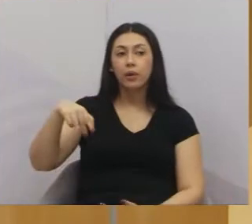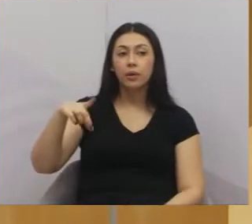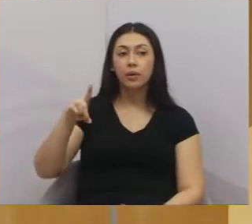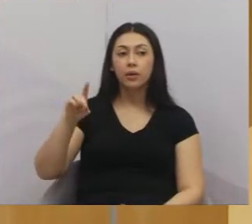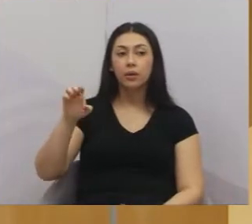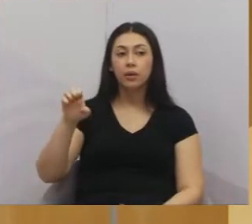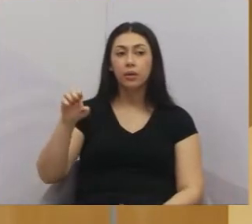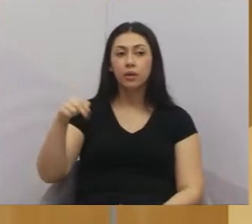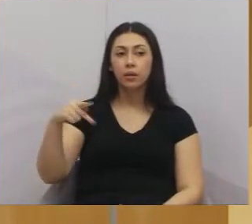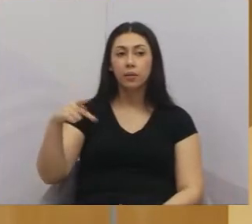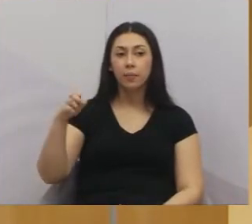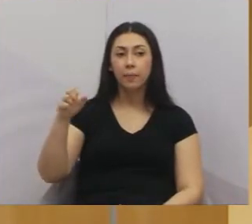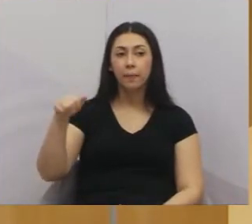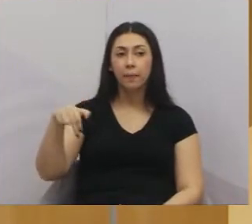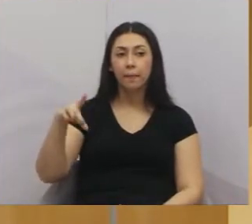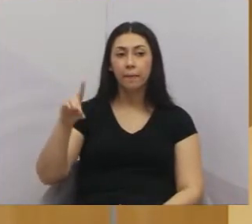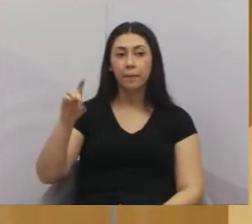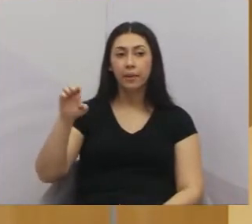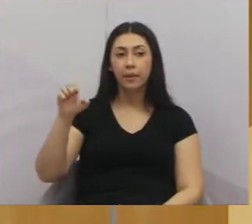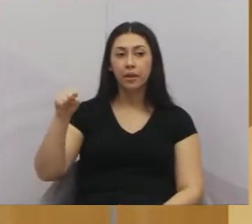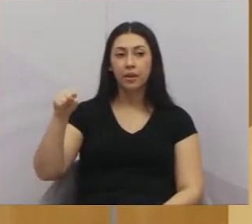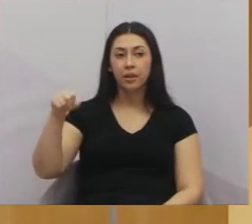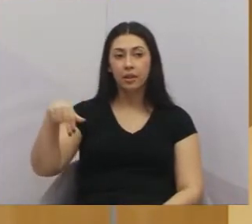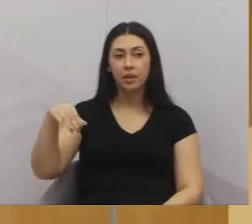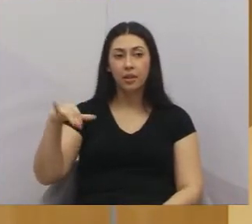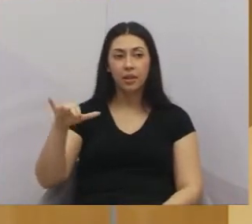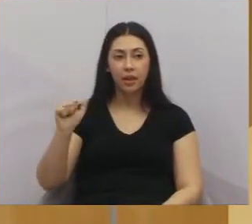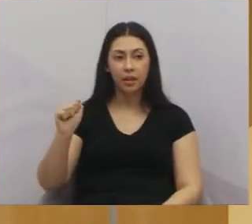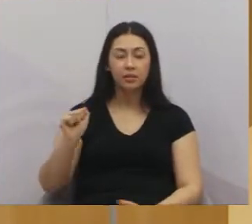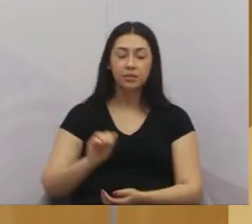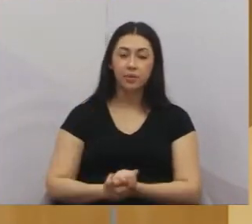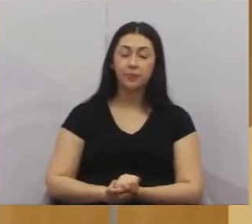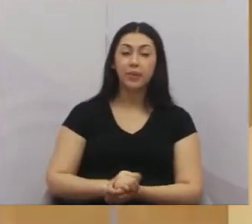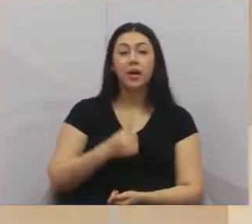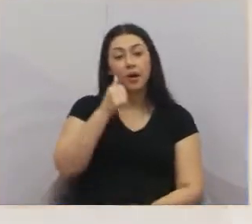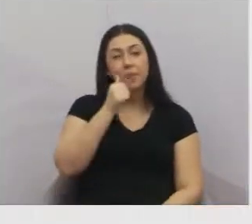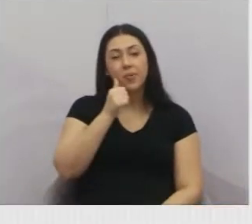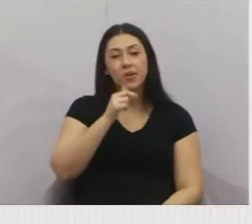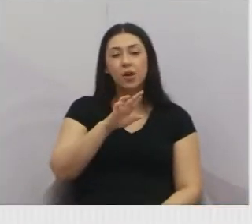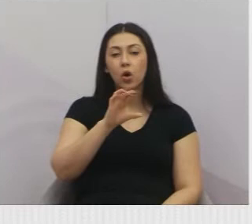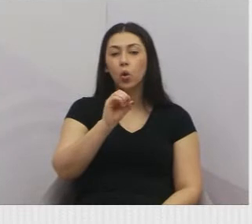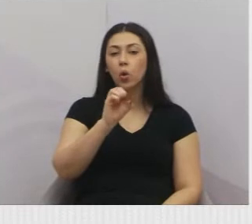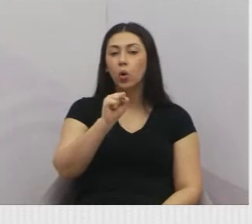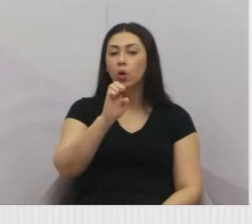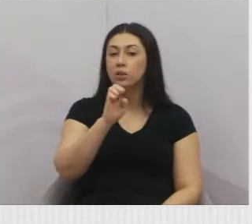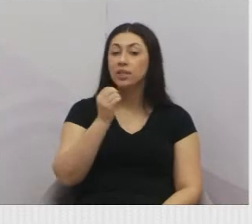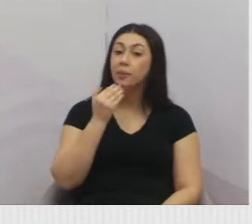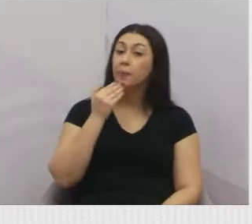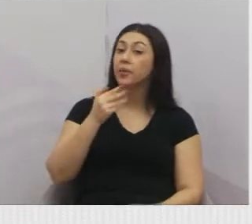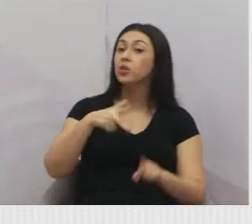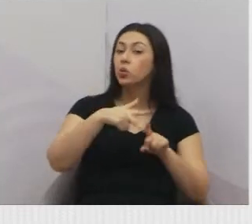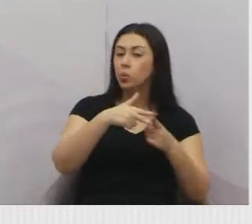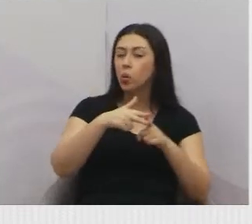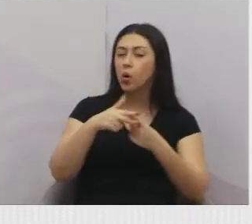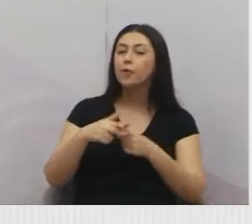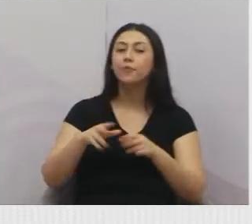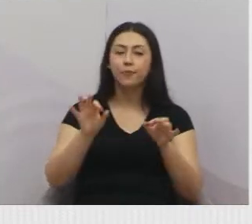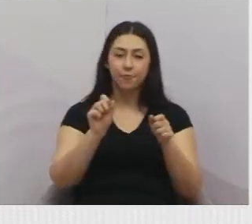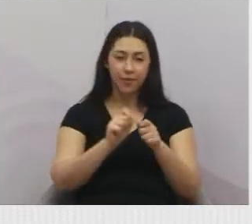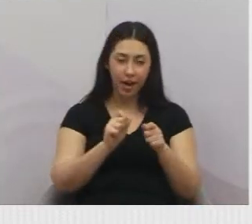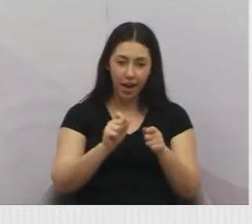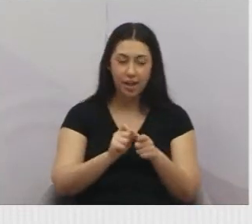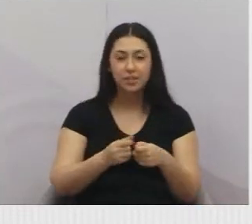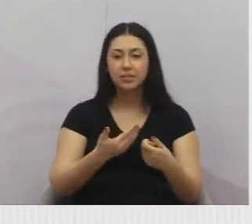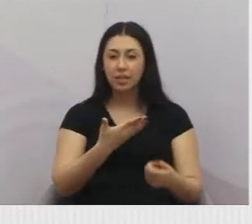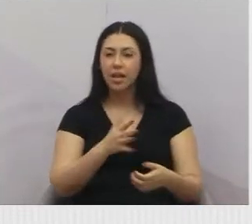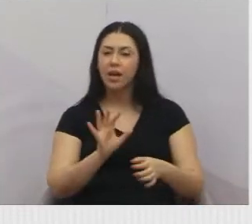estávamos com um buraco, a moradora Rose nos solicitou esse serviço e foi feito o serviço,